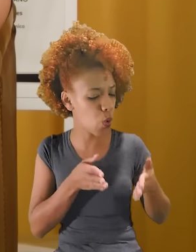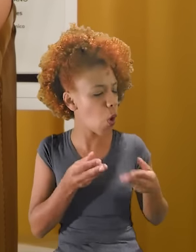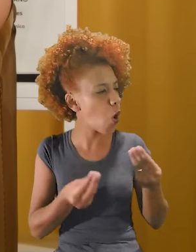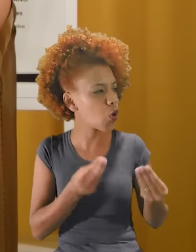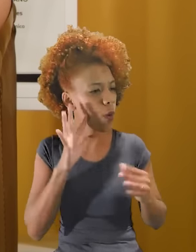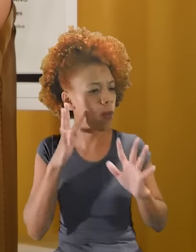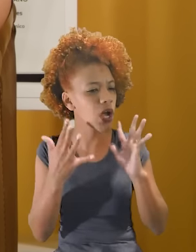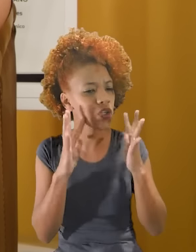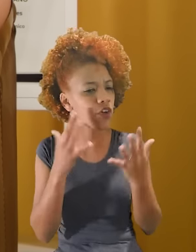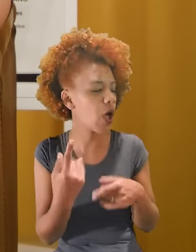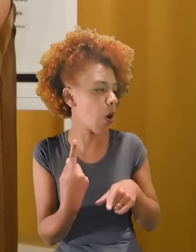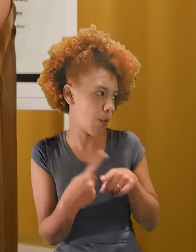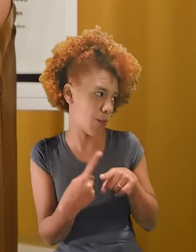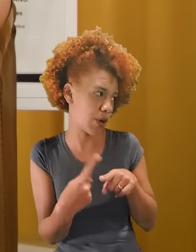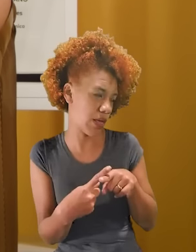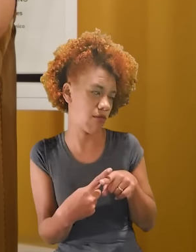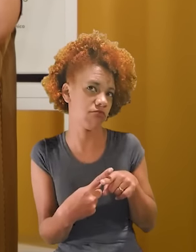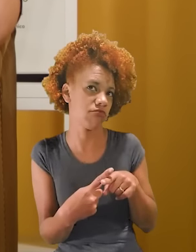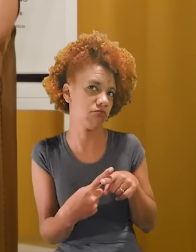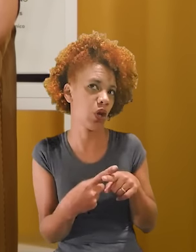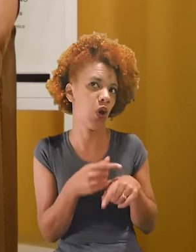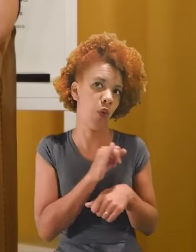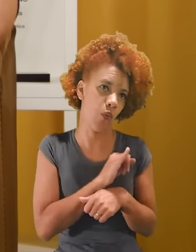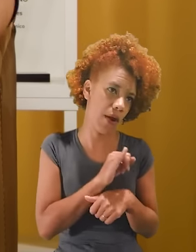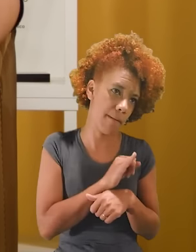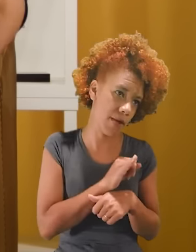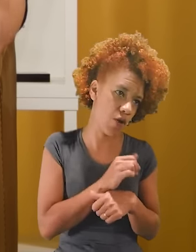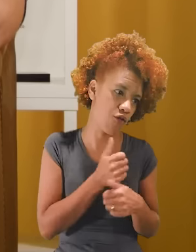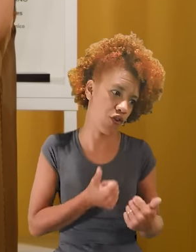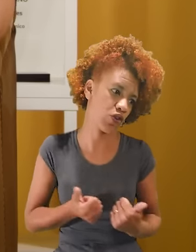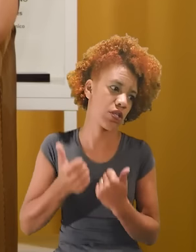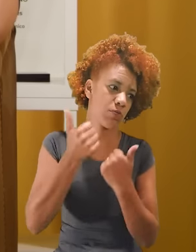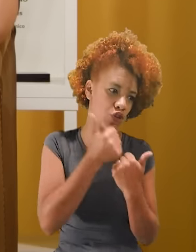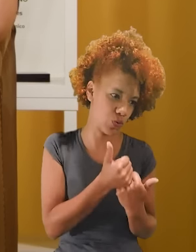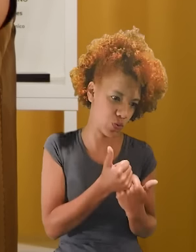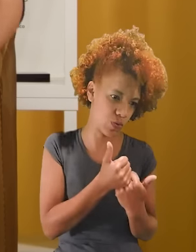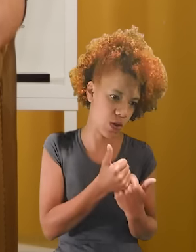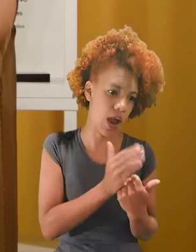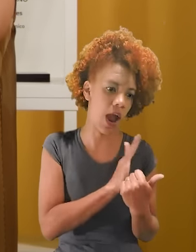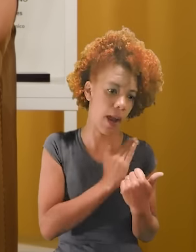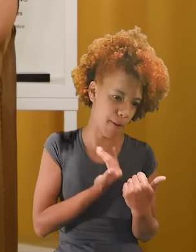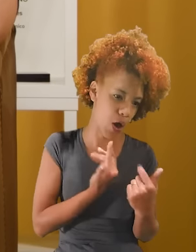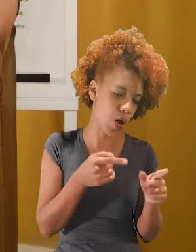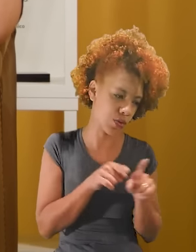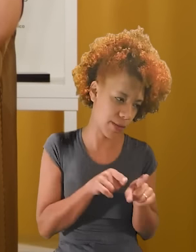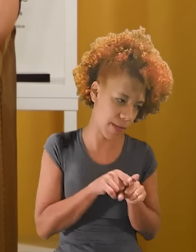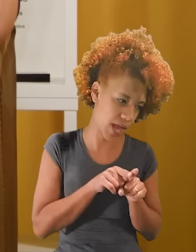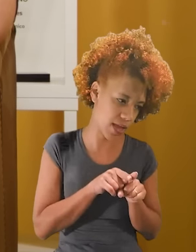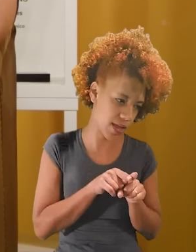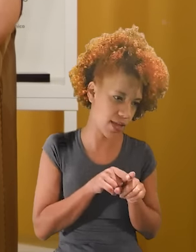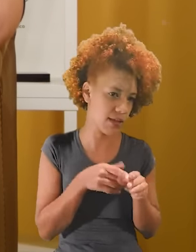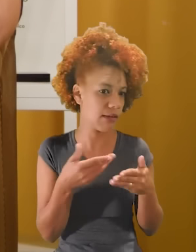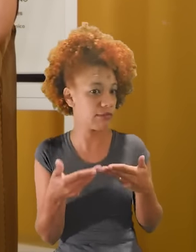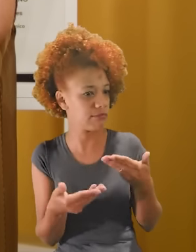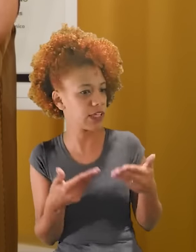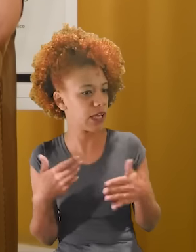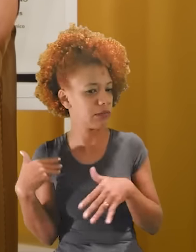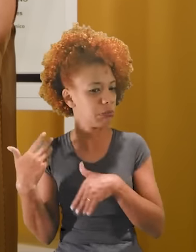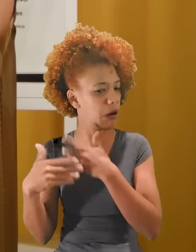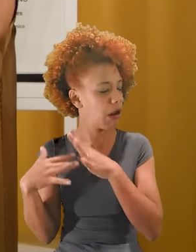é que ficou as decisões, né? Porque o irmão foi o cara que substituiu. Sim. Ele. Aí o irmão morreu. Sim. E aí deve ter sido uma coisa